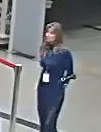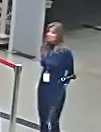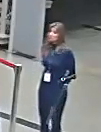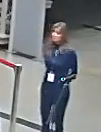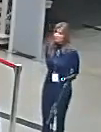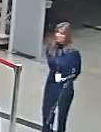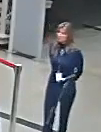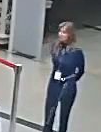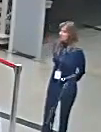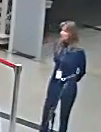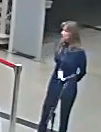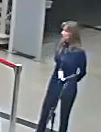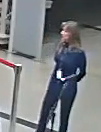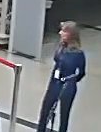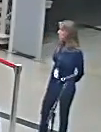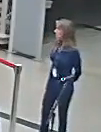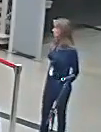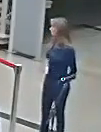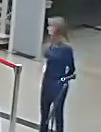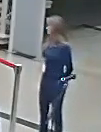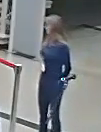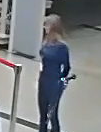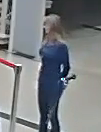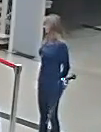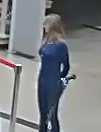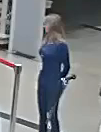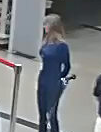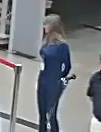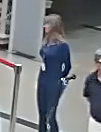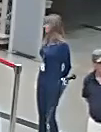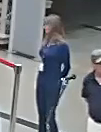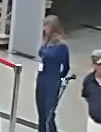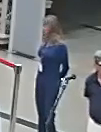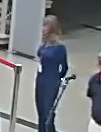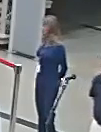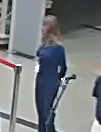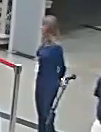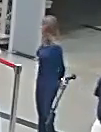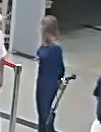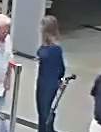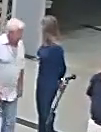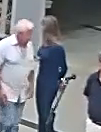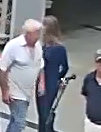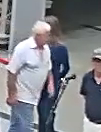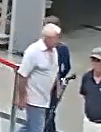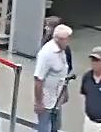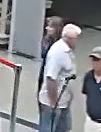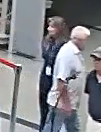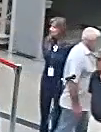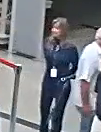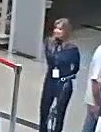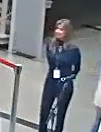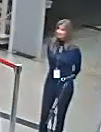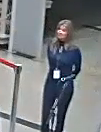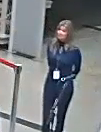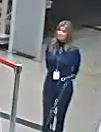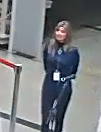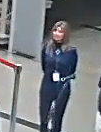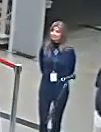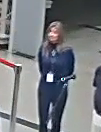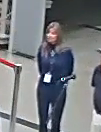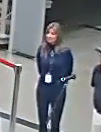fizeram de tudo para me amarrar impressionante fizeram de tudo para me amarrar na cadeira eu fi